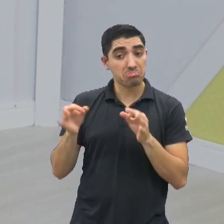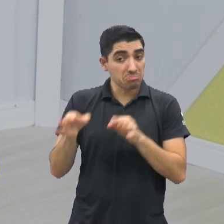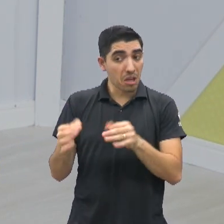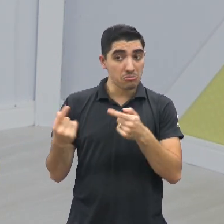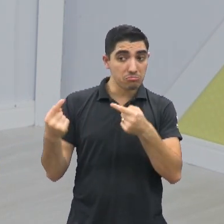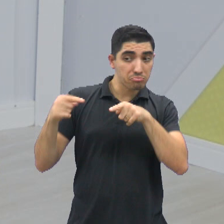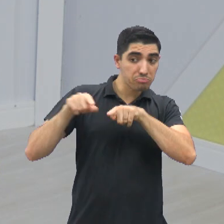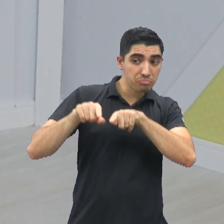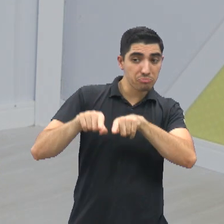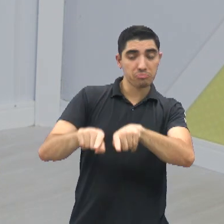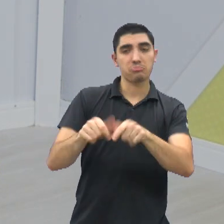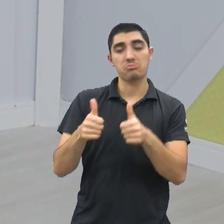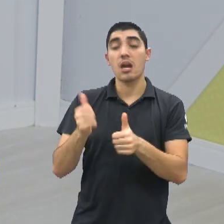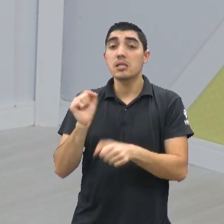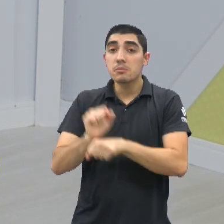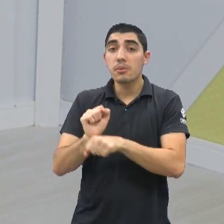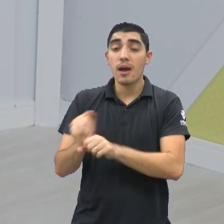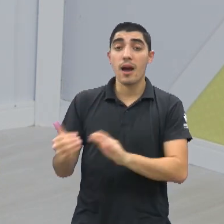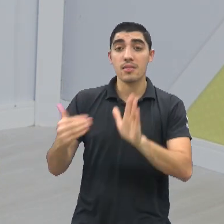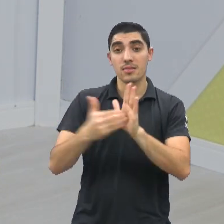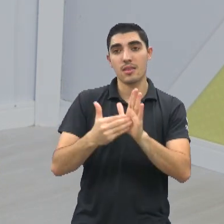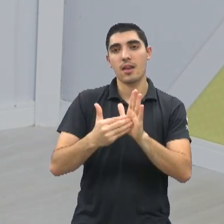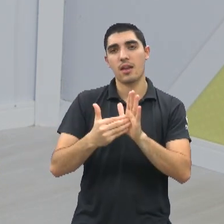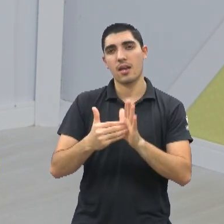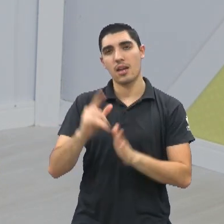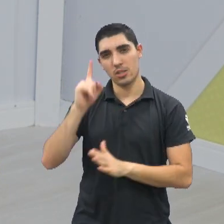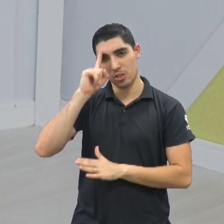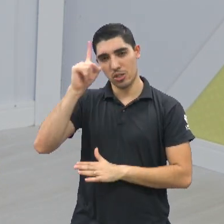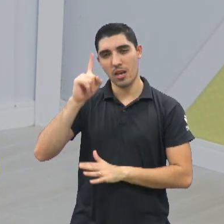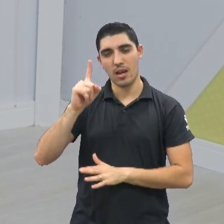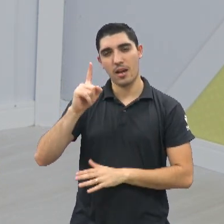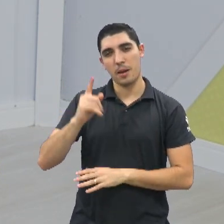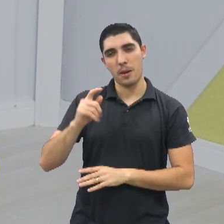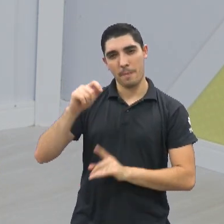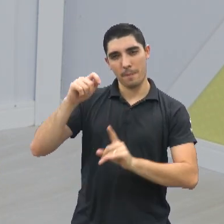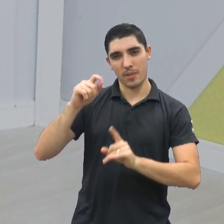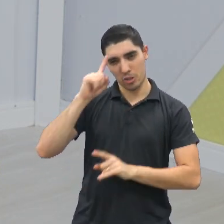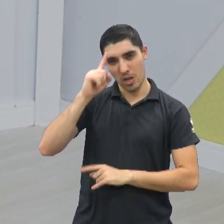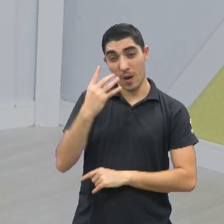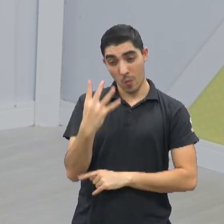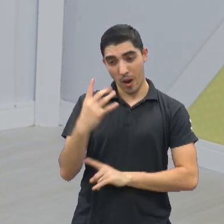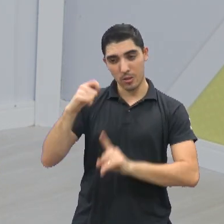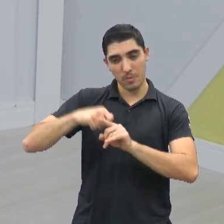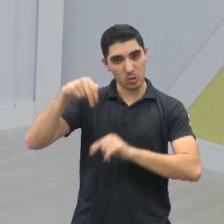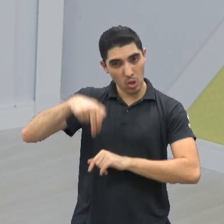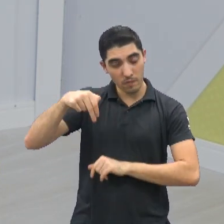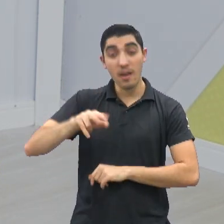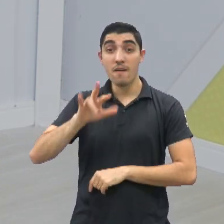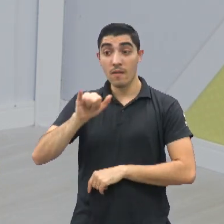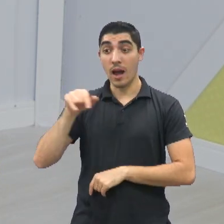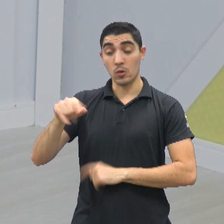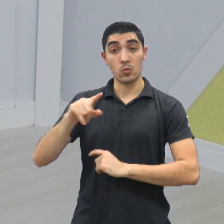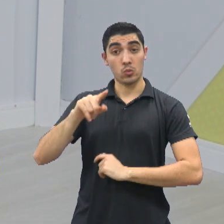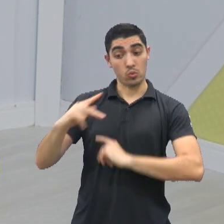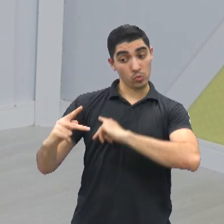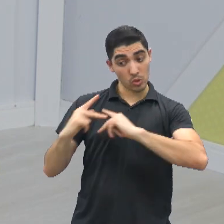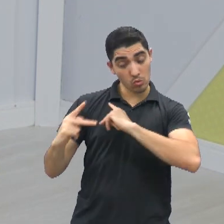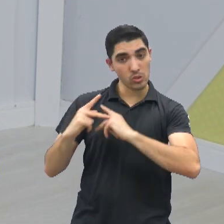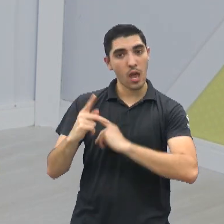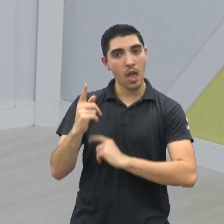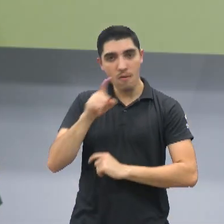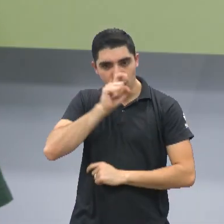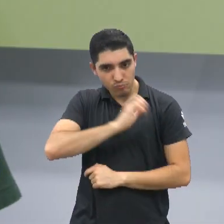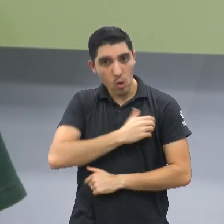ao tempo pro dia 4 de julho 4 de julho 4 de Novembro quando o São José efetivamente vai se apresentar para a temporada